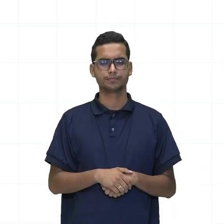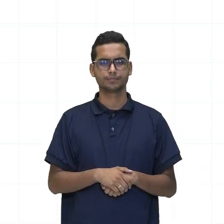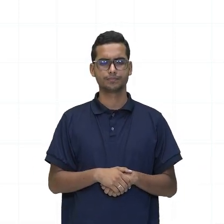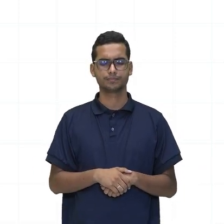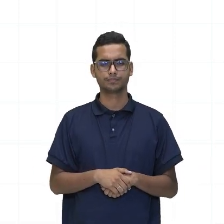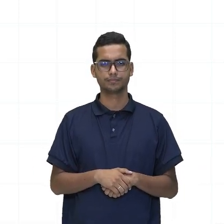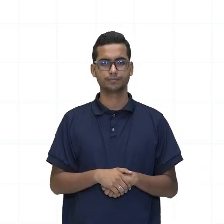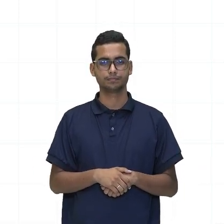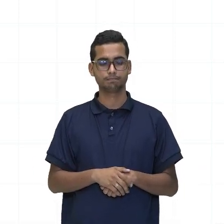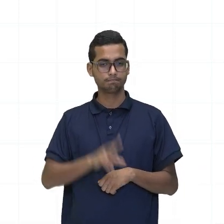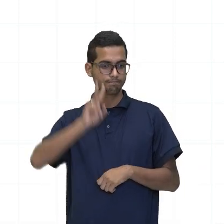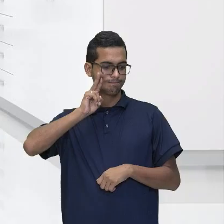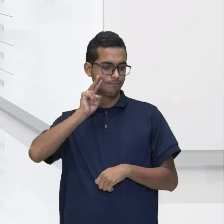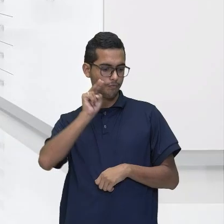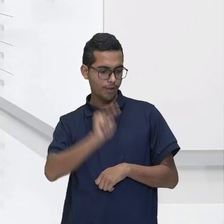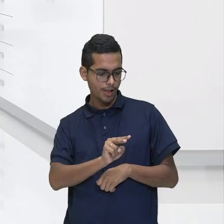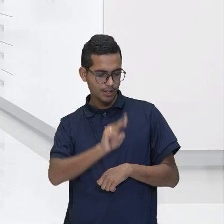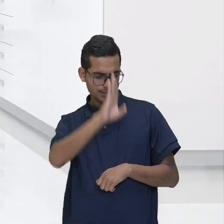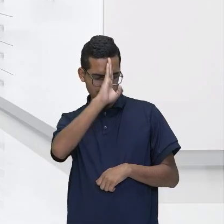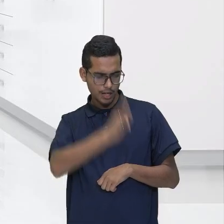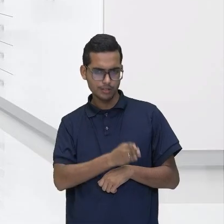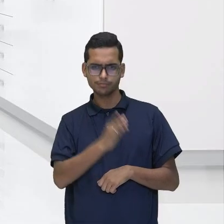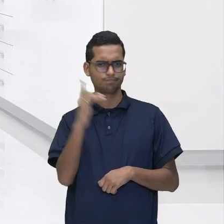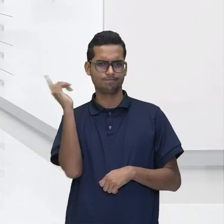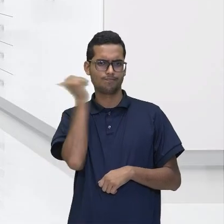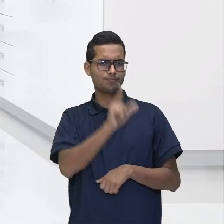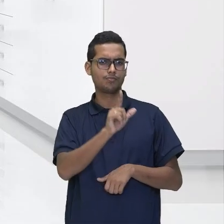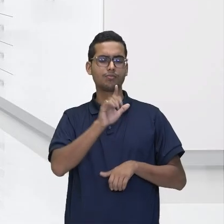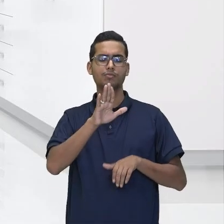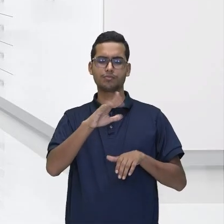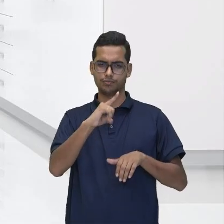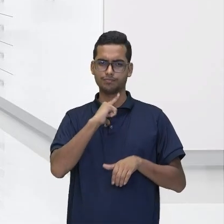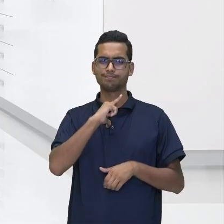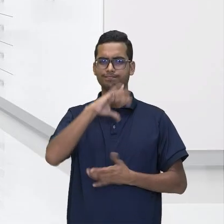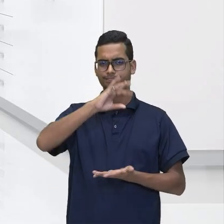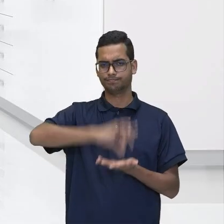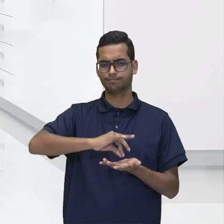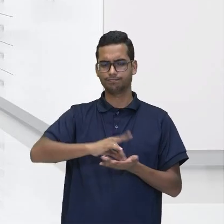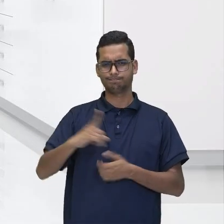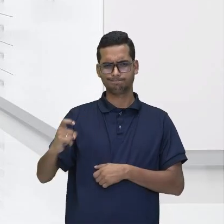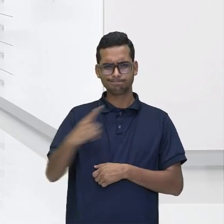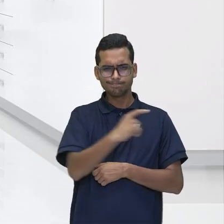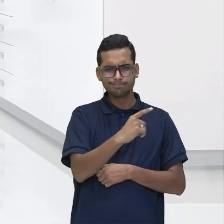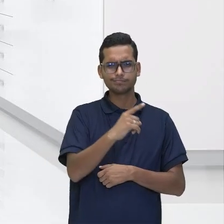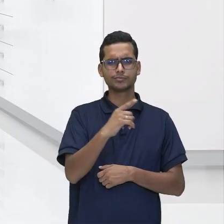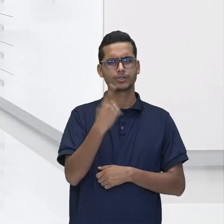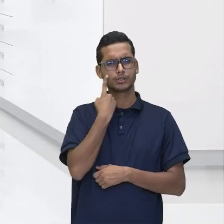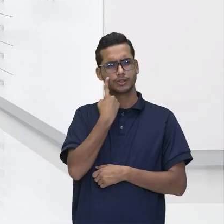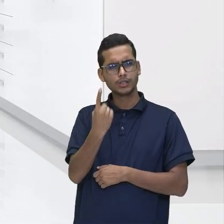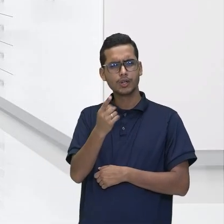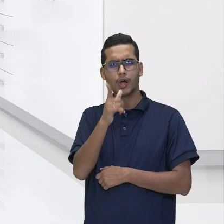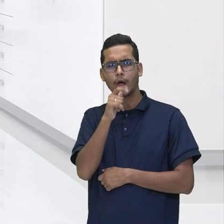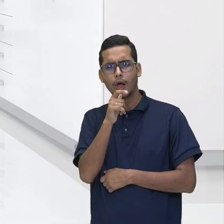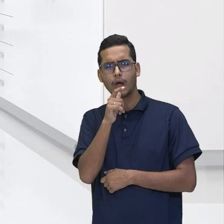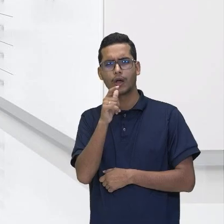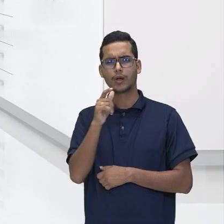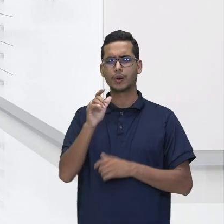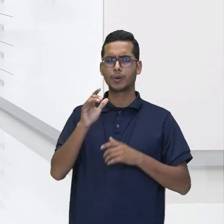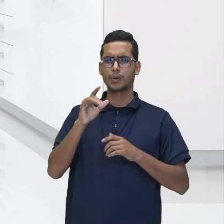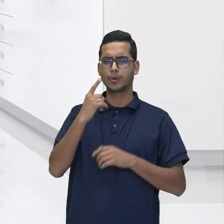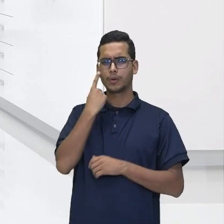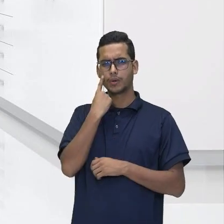conseguimos observá-los a olho nu, né? Mas eles estão lá presentes. Sabe aquela água límpida,